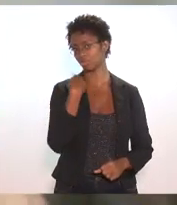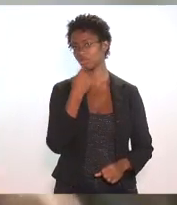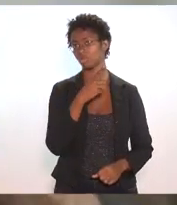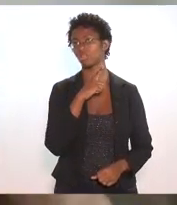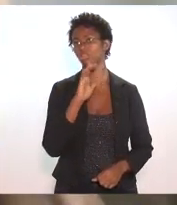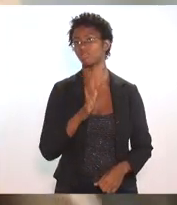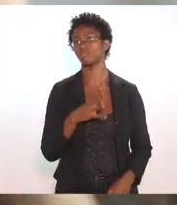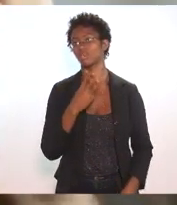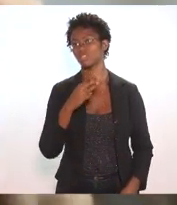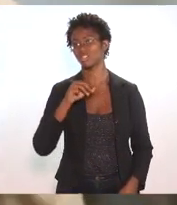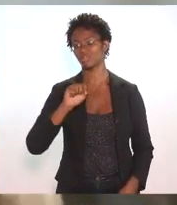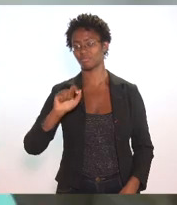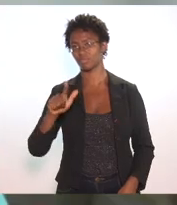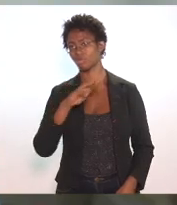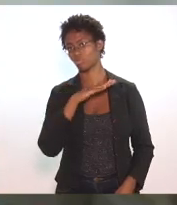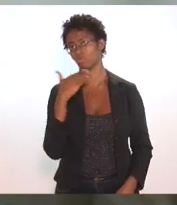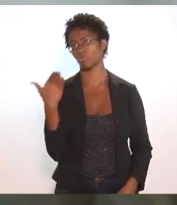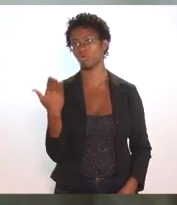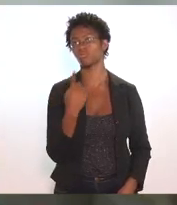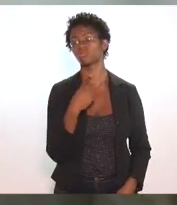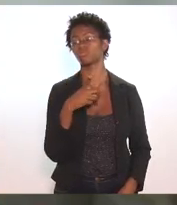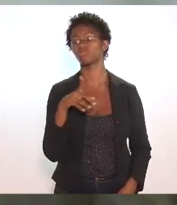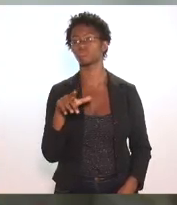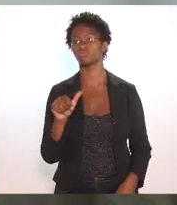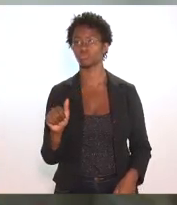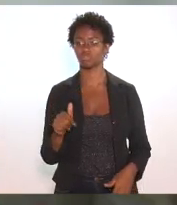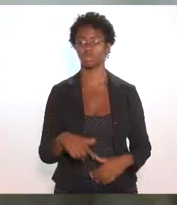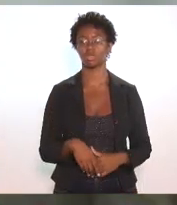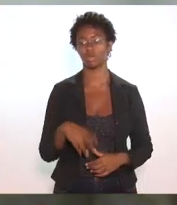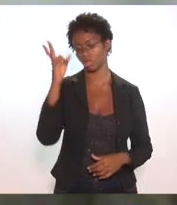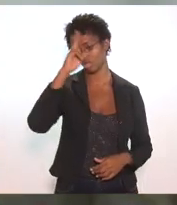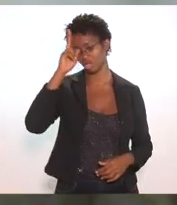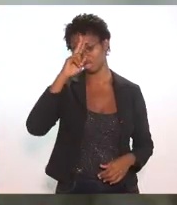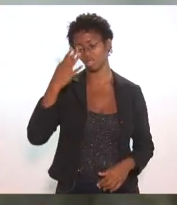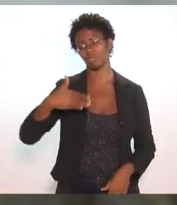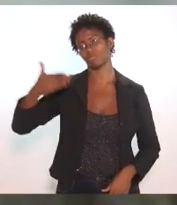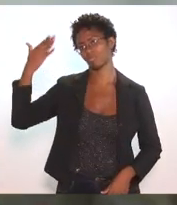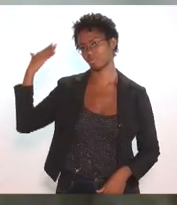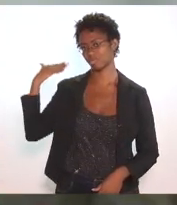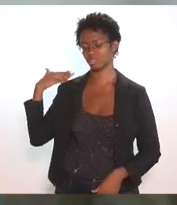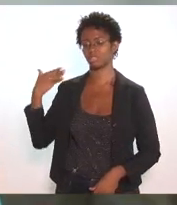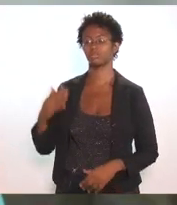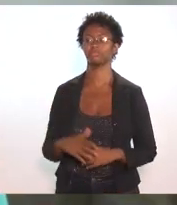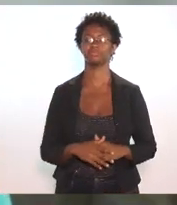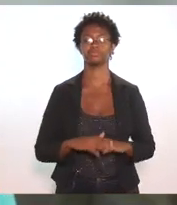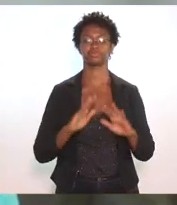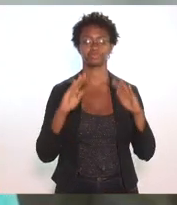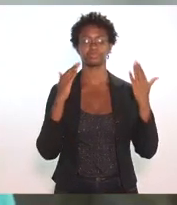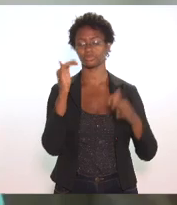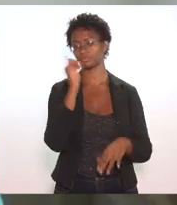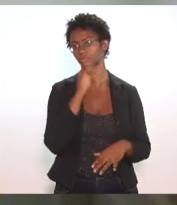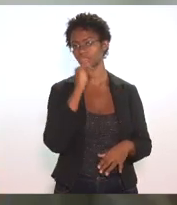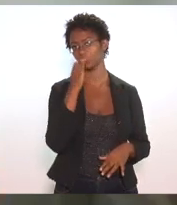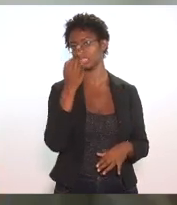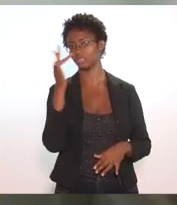mil mortos. Eu me lembro, ano passado, deputado, quando a Itália e a